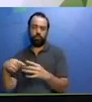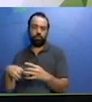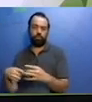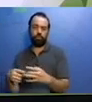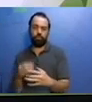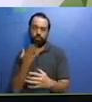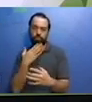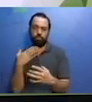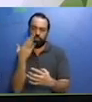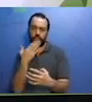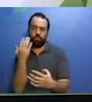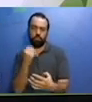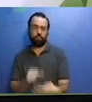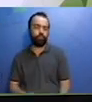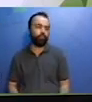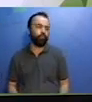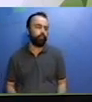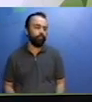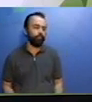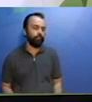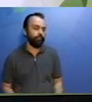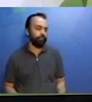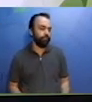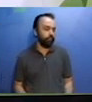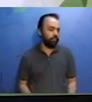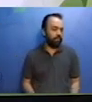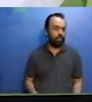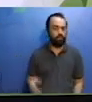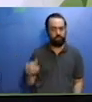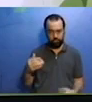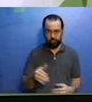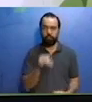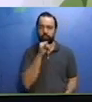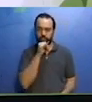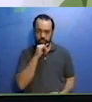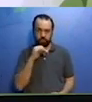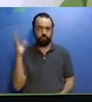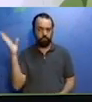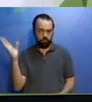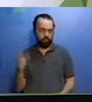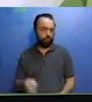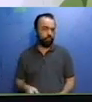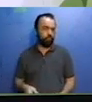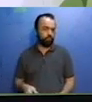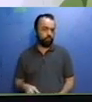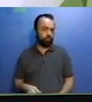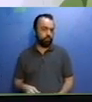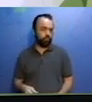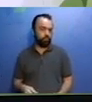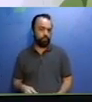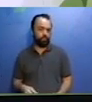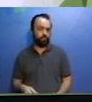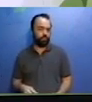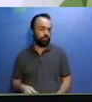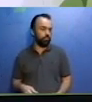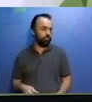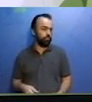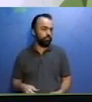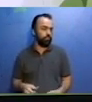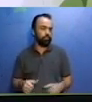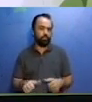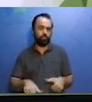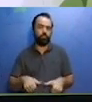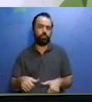o açúcar no recipiente. Aqui um outro exemplo da areia e o sal, é o mesmo procedimento, né,